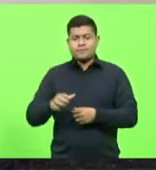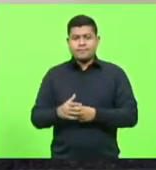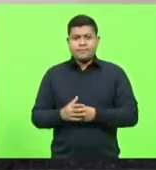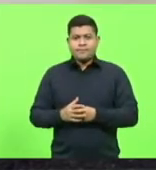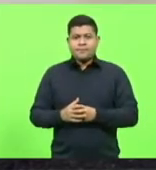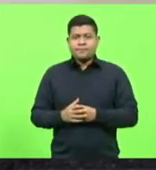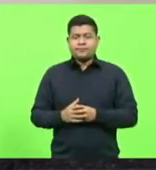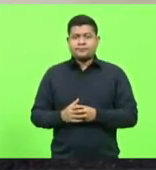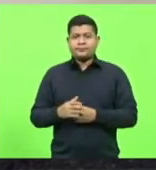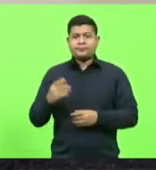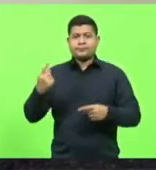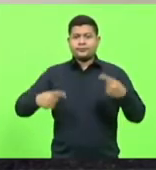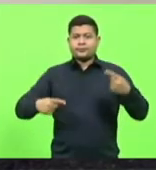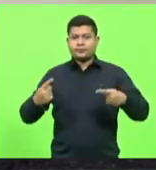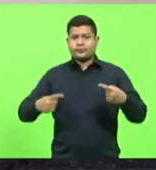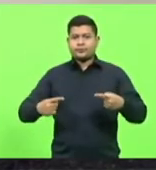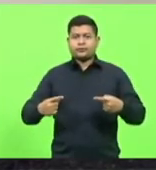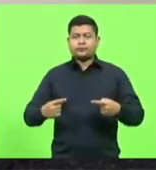Em discussão.